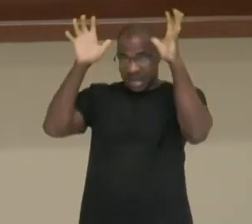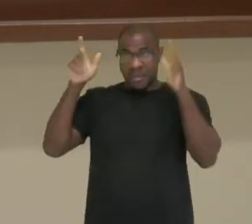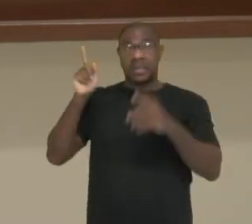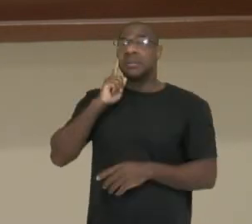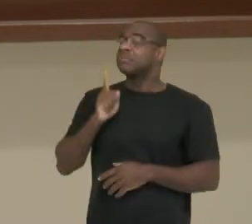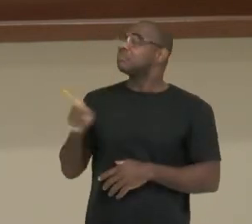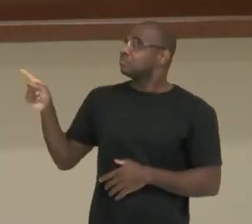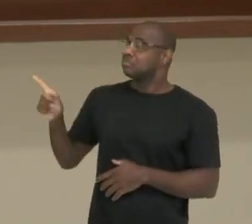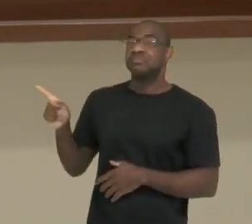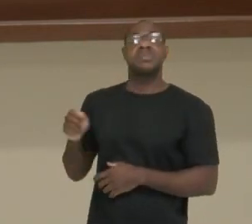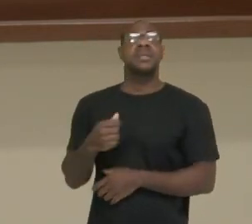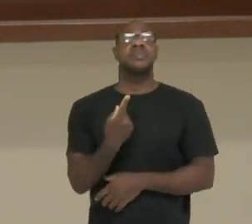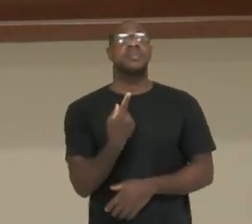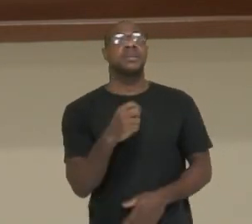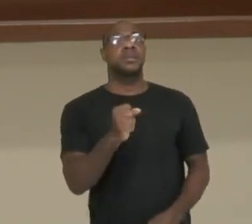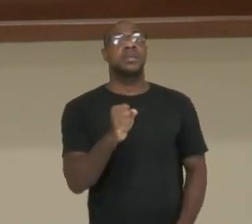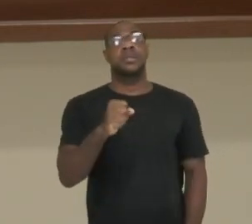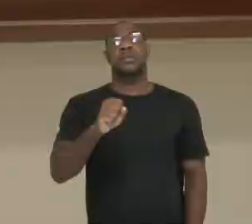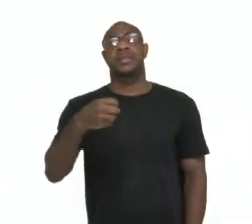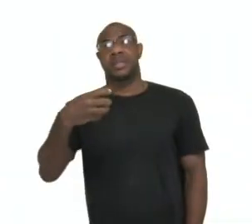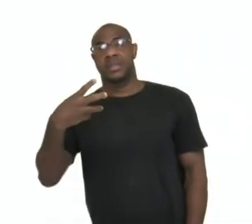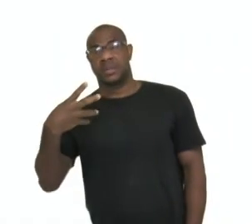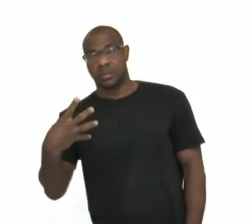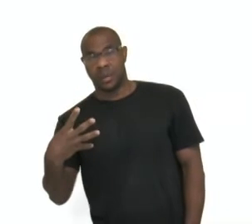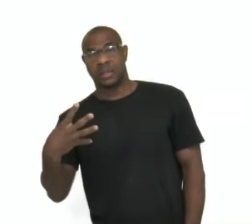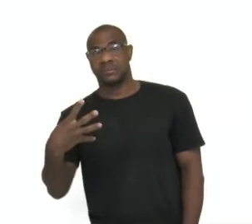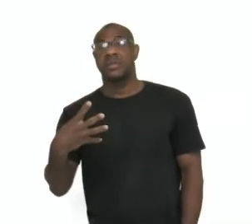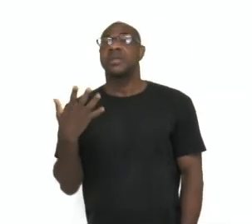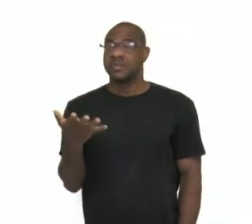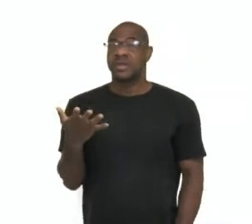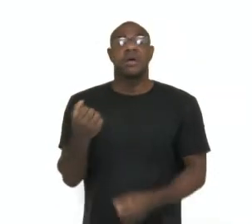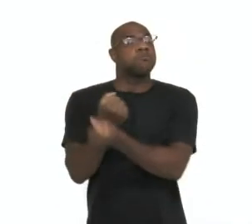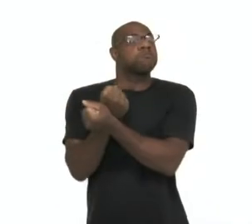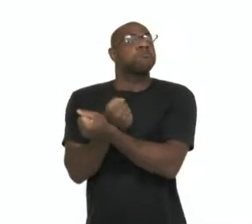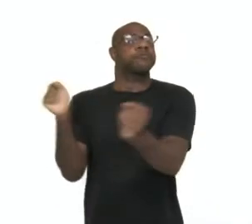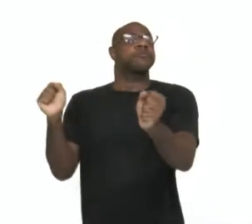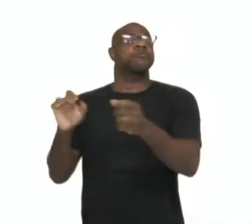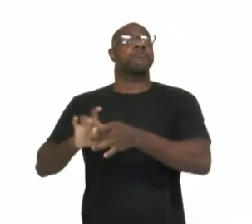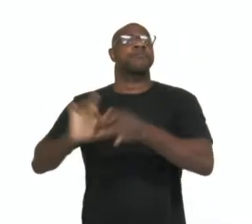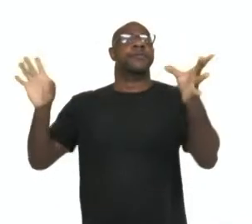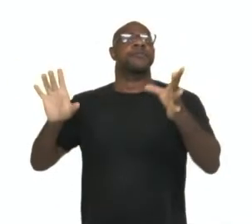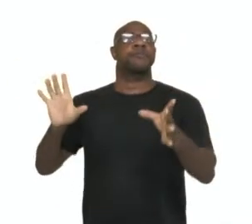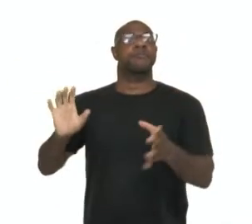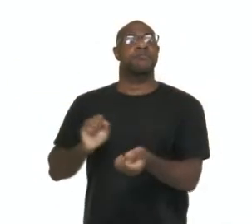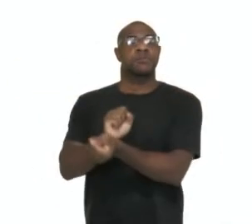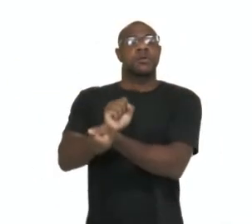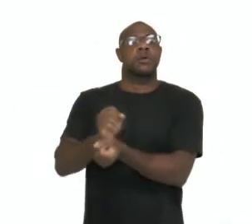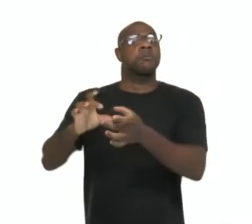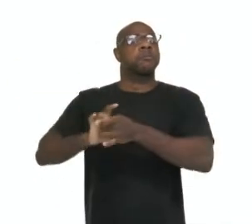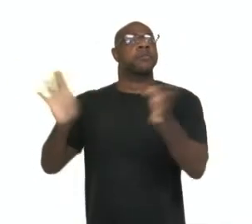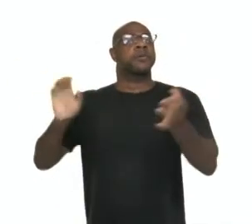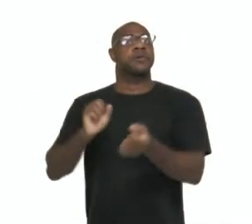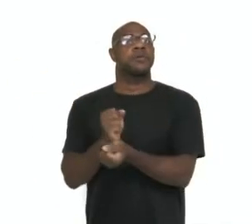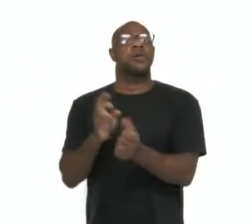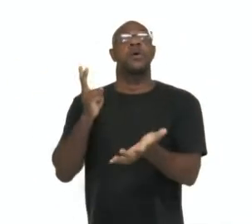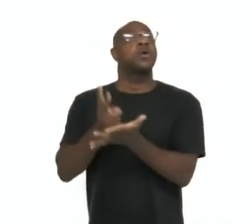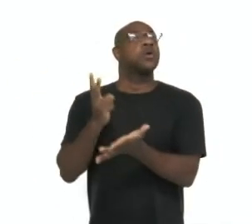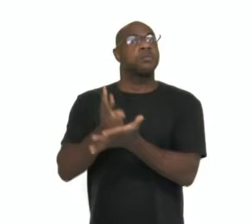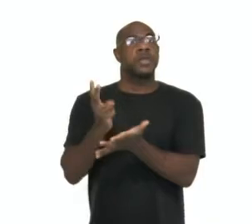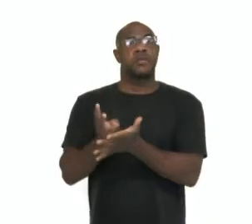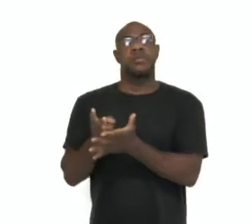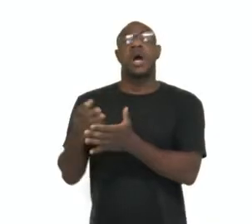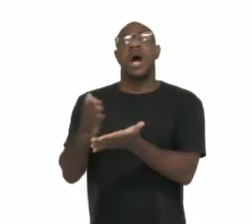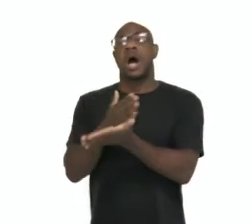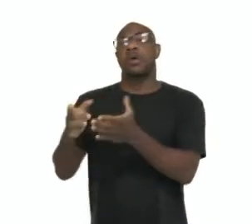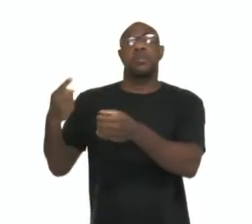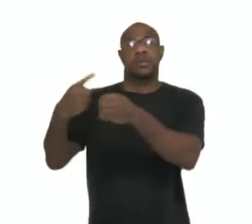de 1884, acabam já abolindo a escravidão. O mesmo fizeram algumas